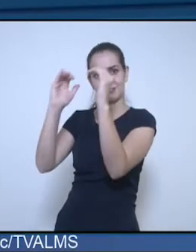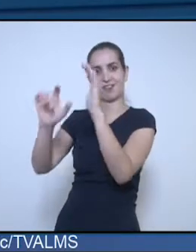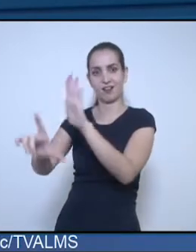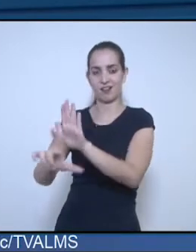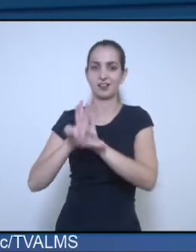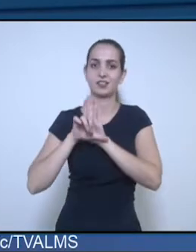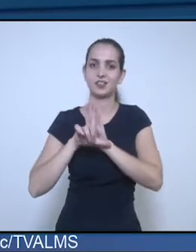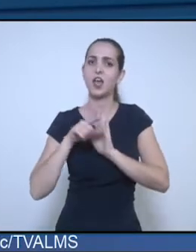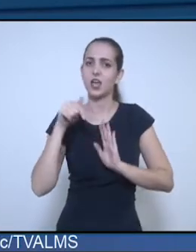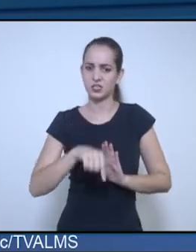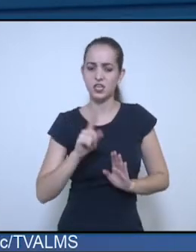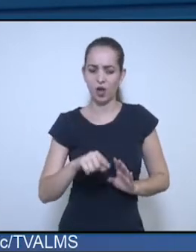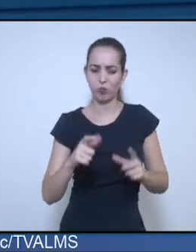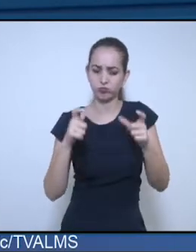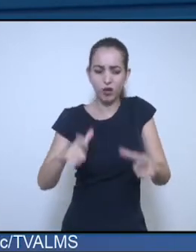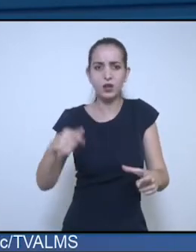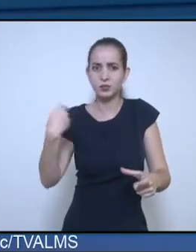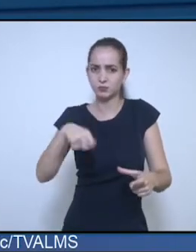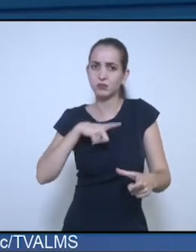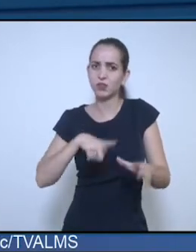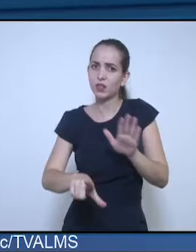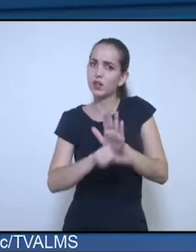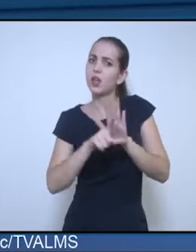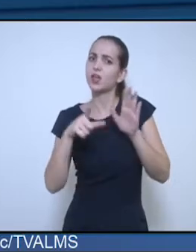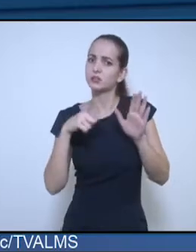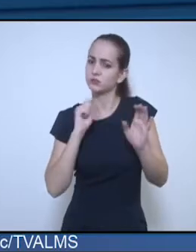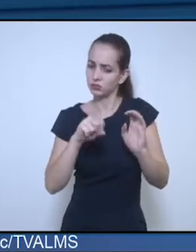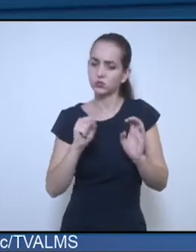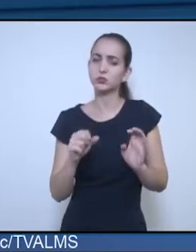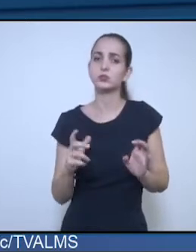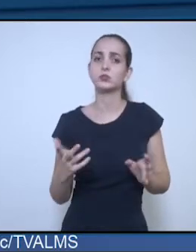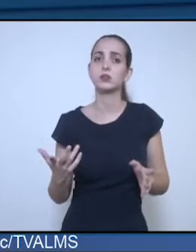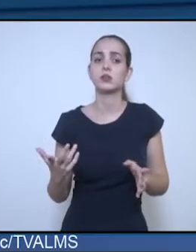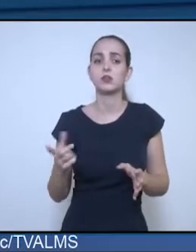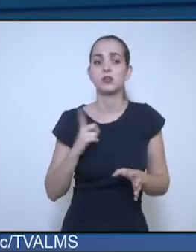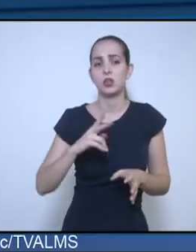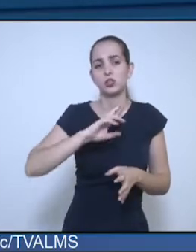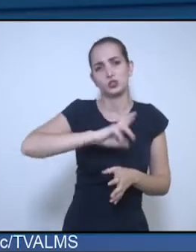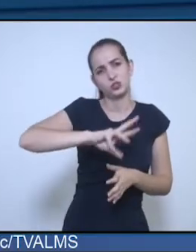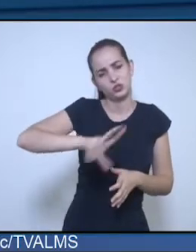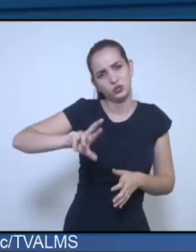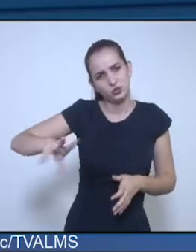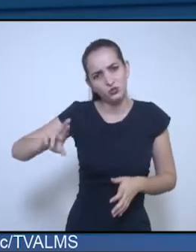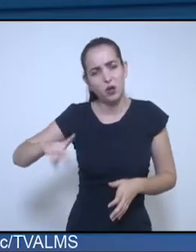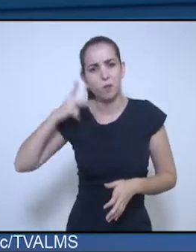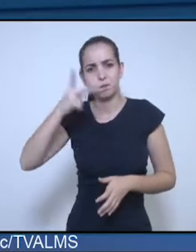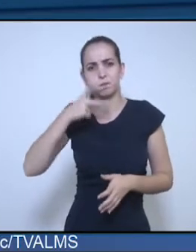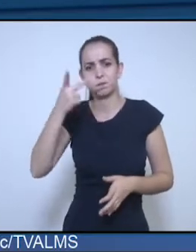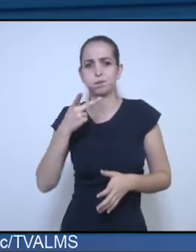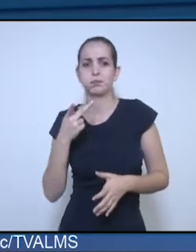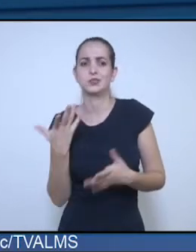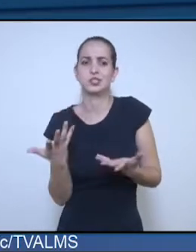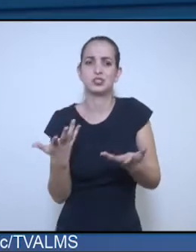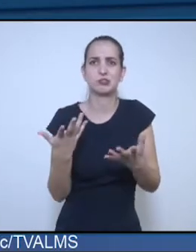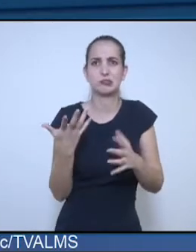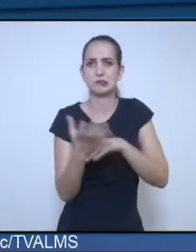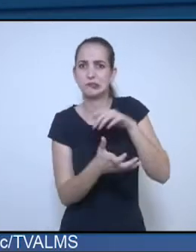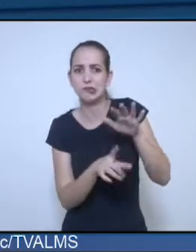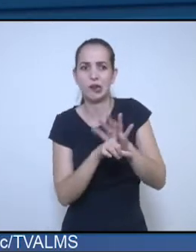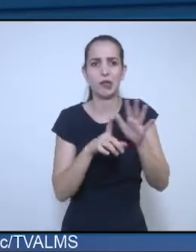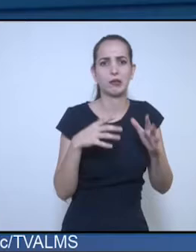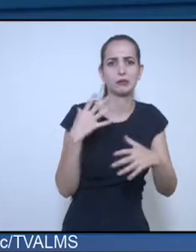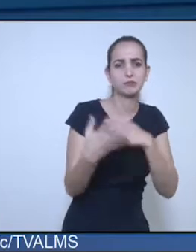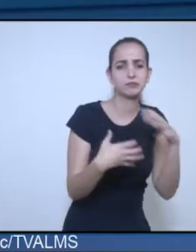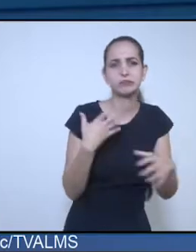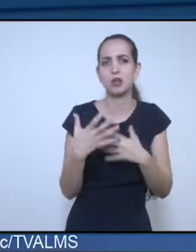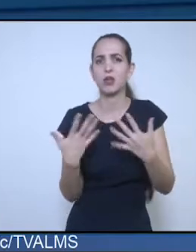lei, que não é terra sem lei, não. Certeza. Eles judicializaram tanto a política que a gente fica até com medo de que as leis